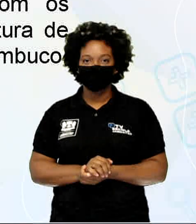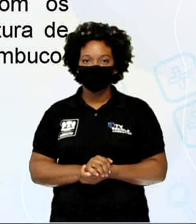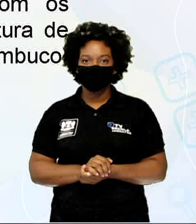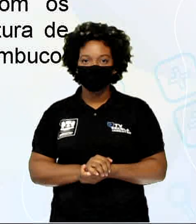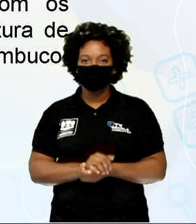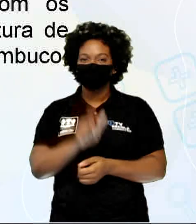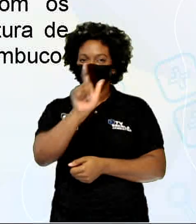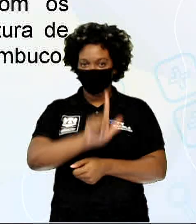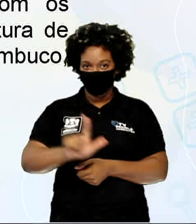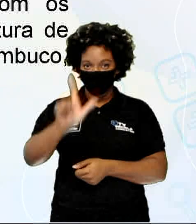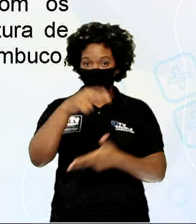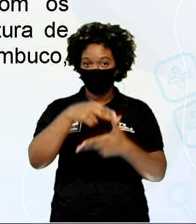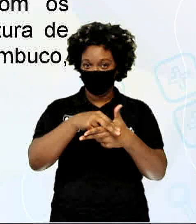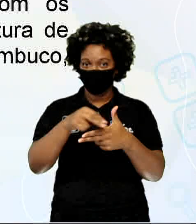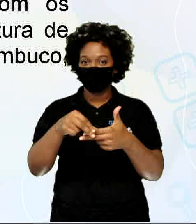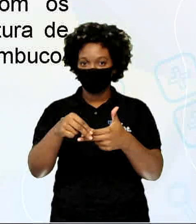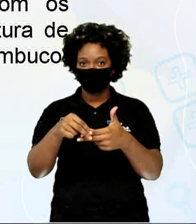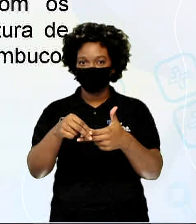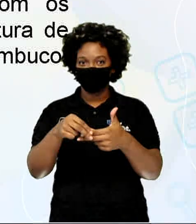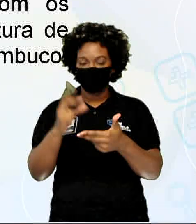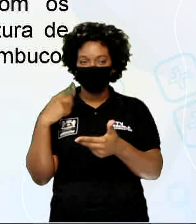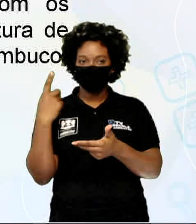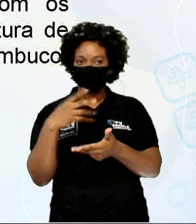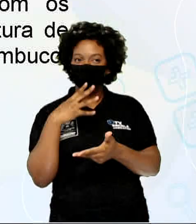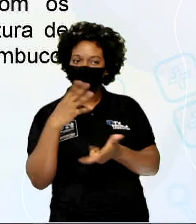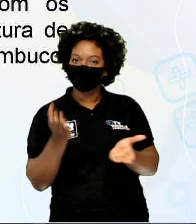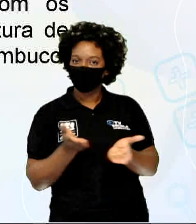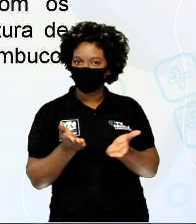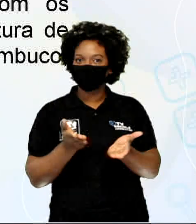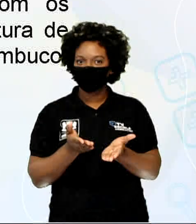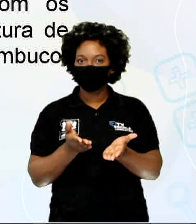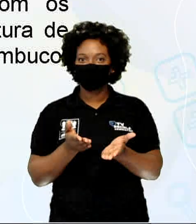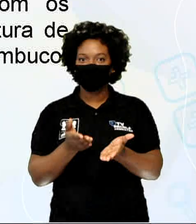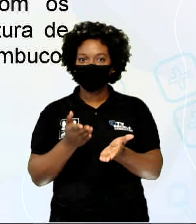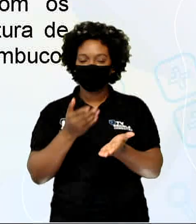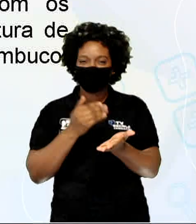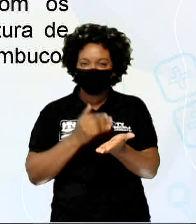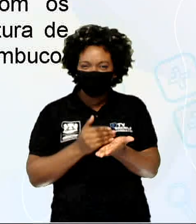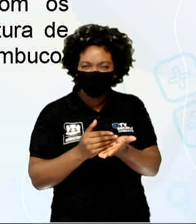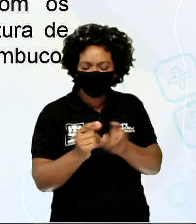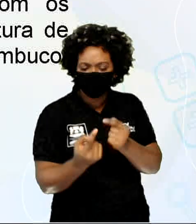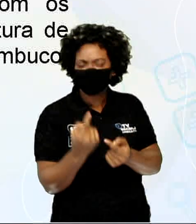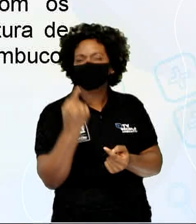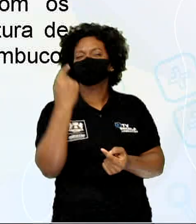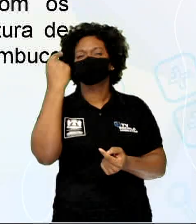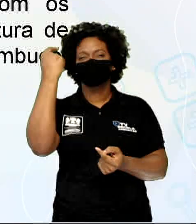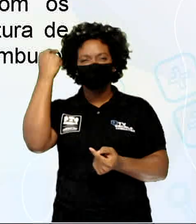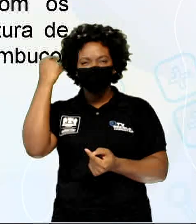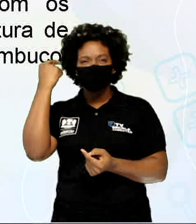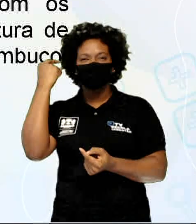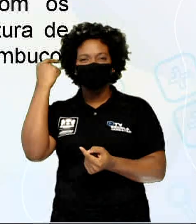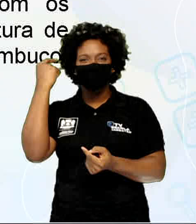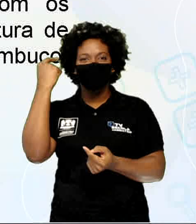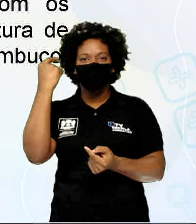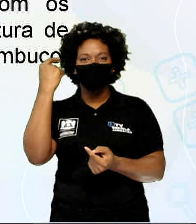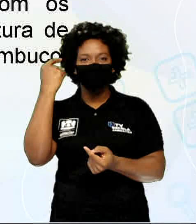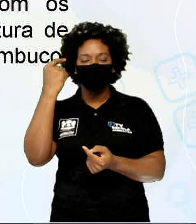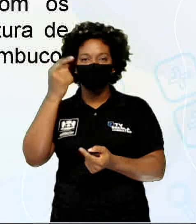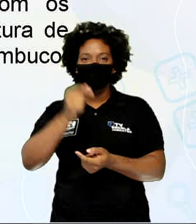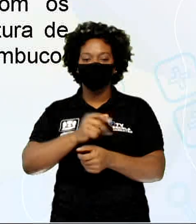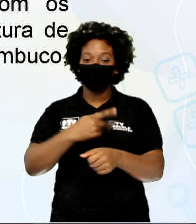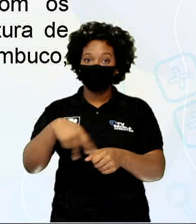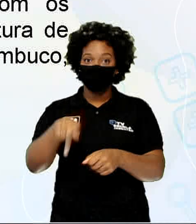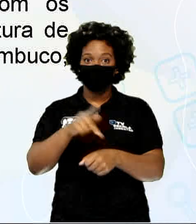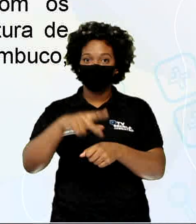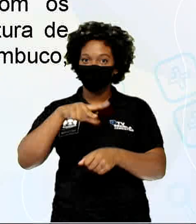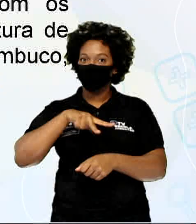A literatura de cordel, como a gente conhece hoje, ela teve sua origem lá atrás e foi em Portugal com os